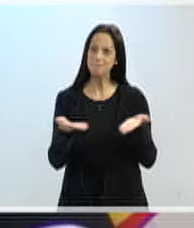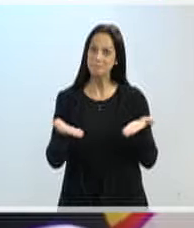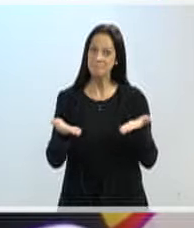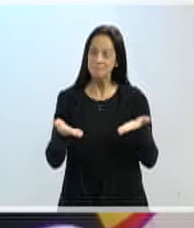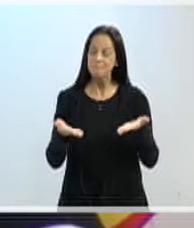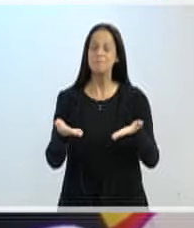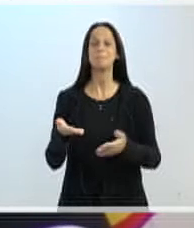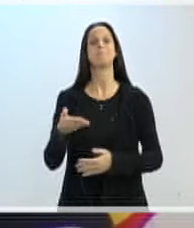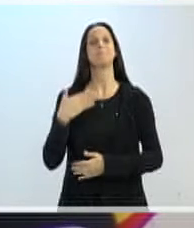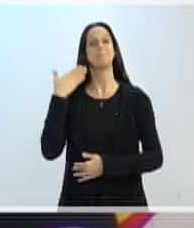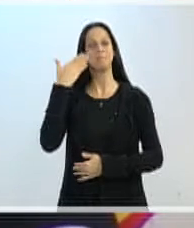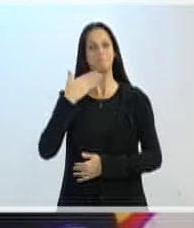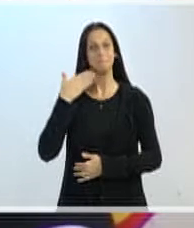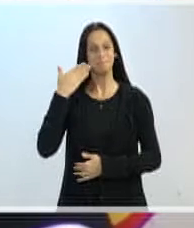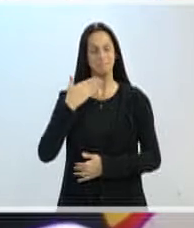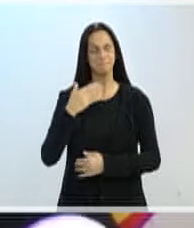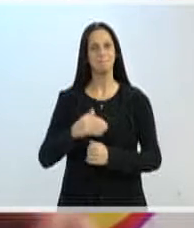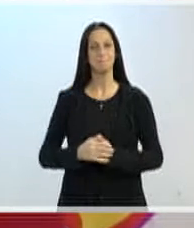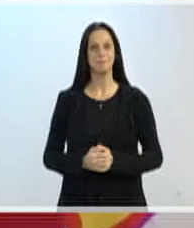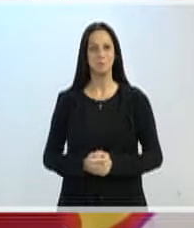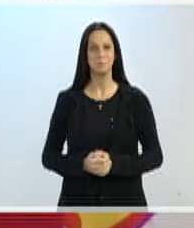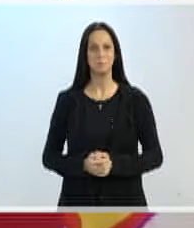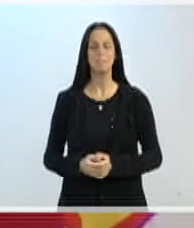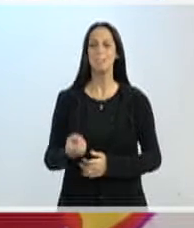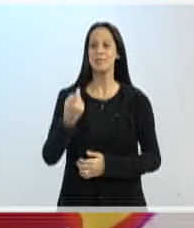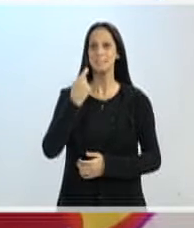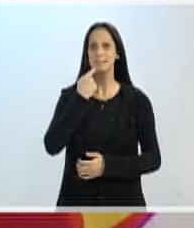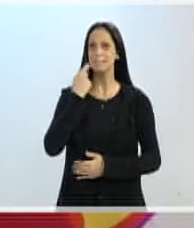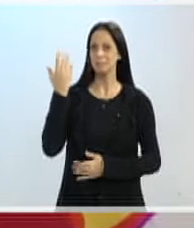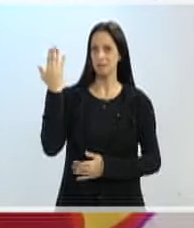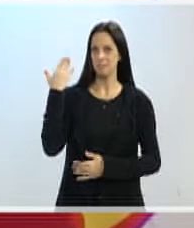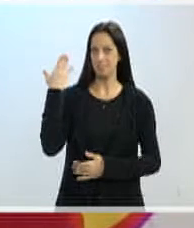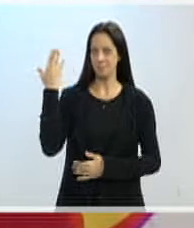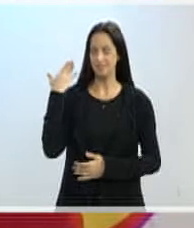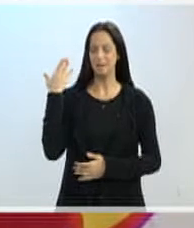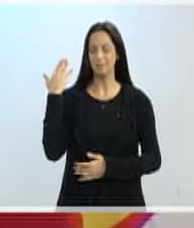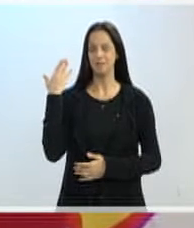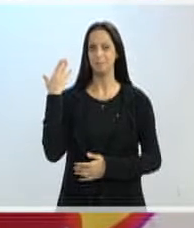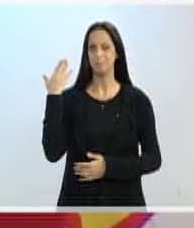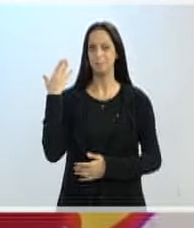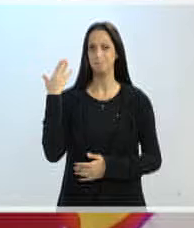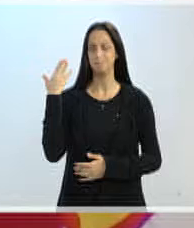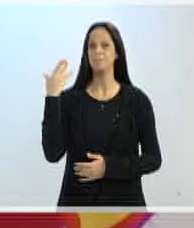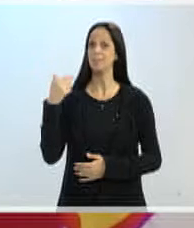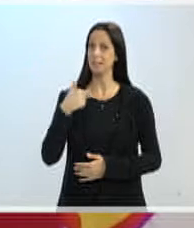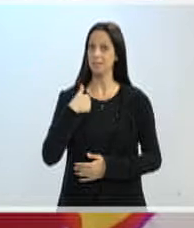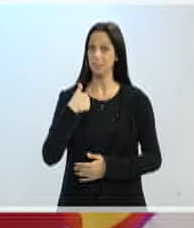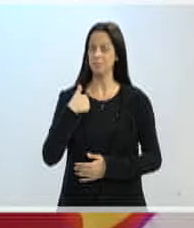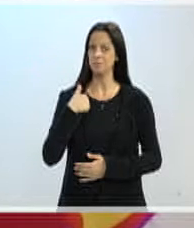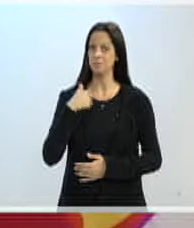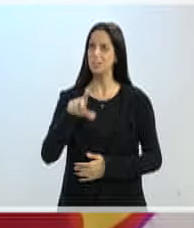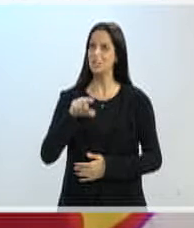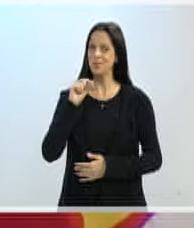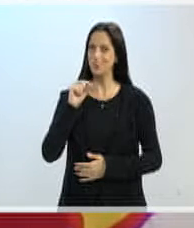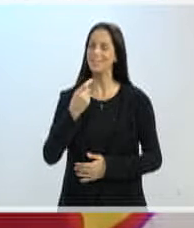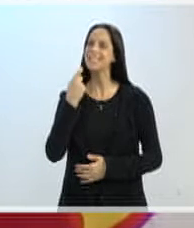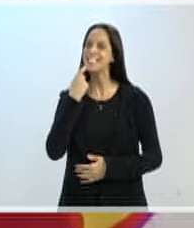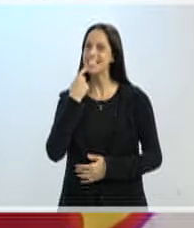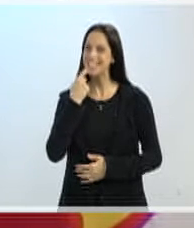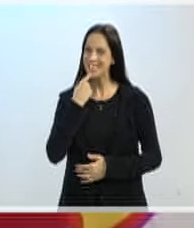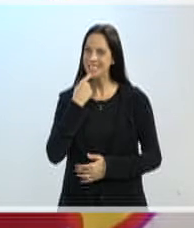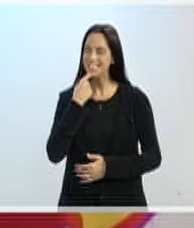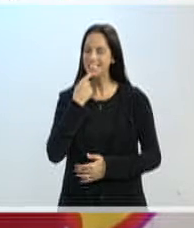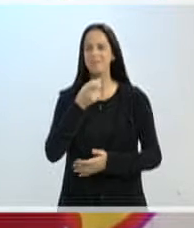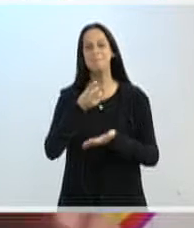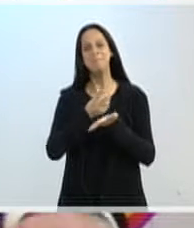falando da última sexta-feira, que todas as sextas-feiras eu elegi para